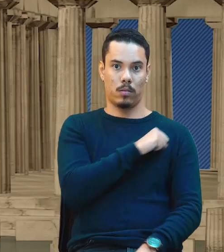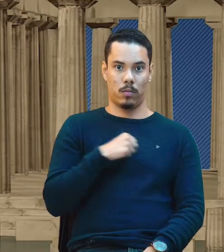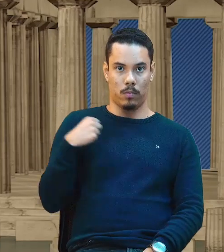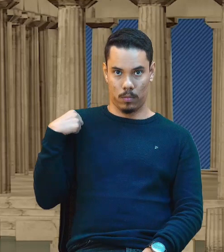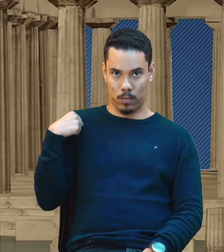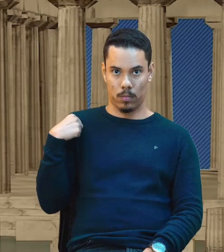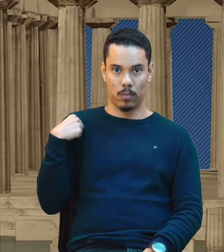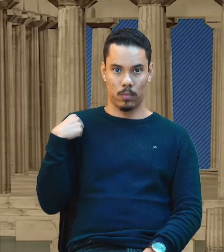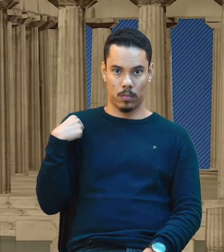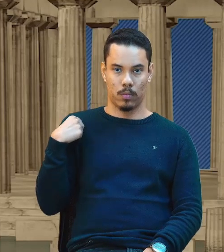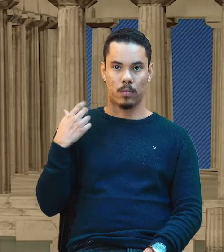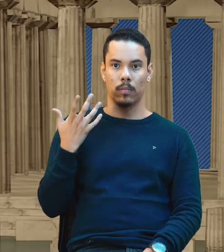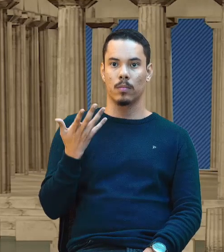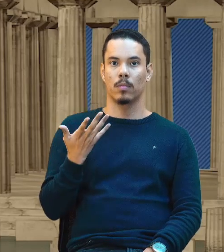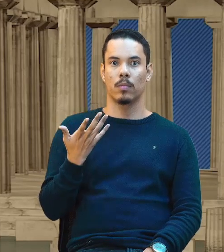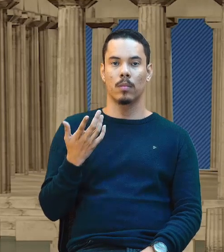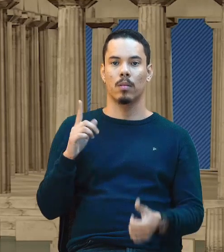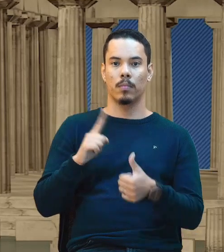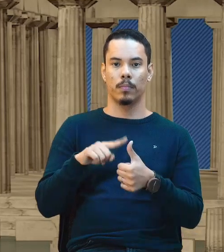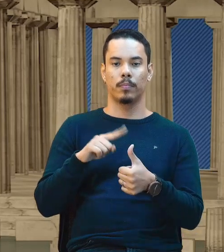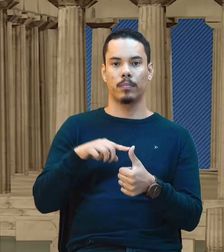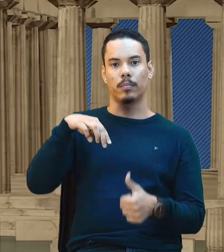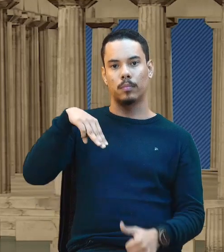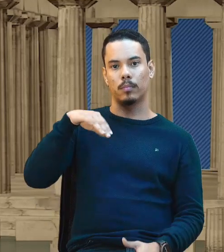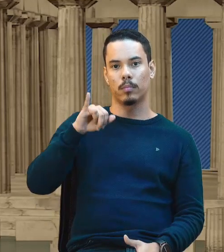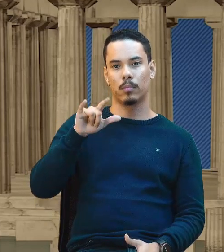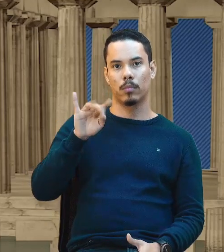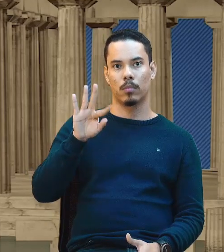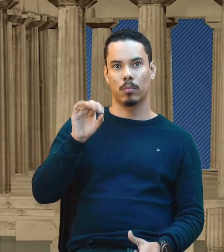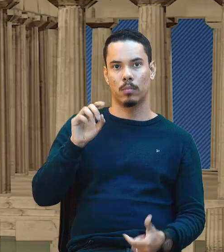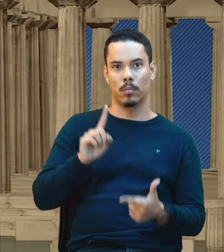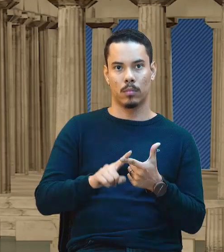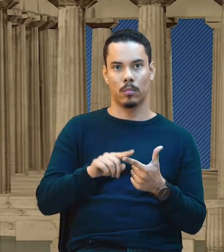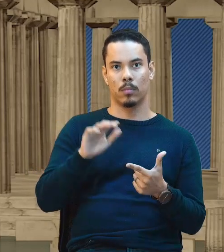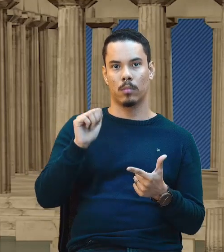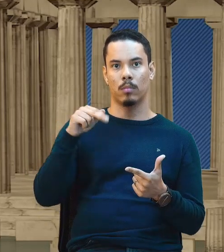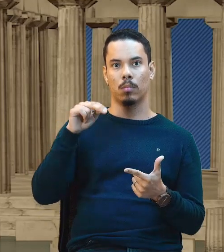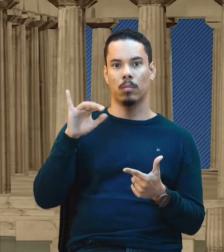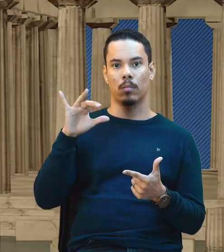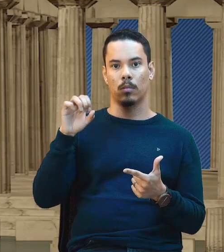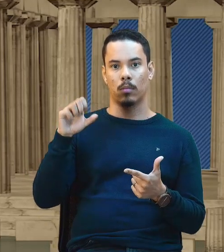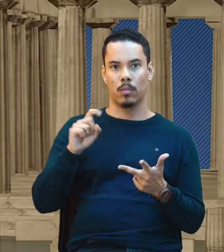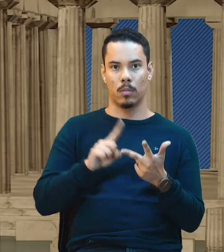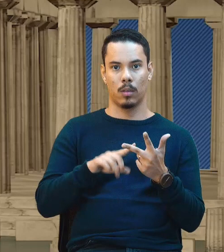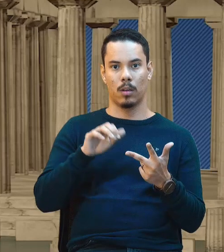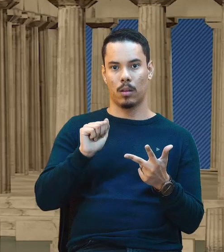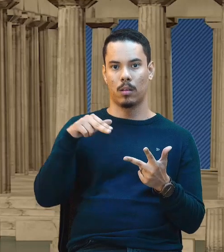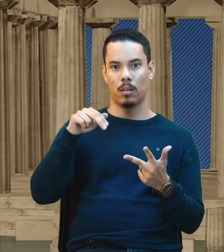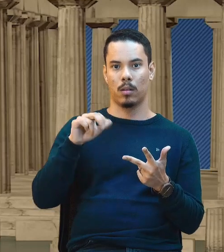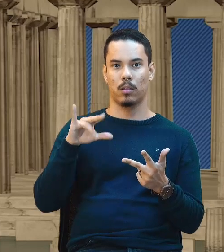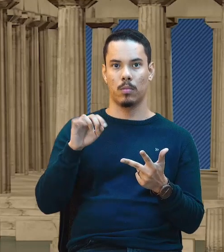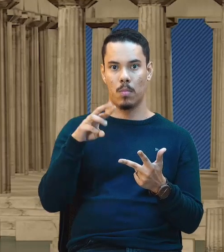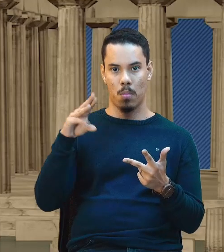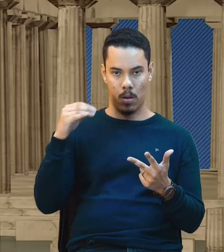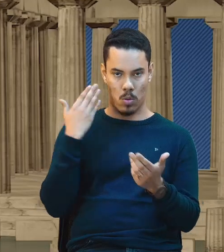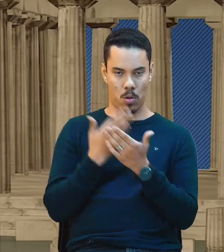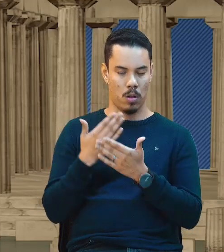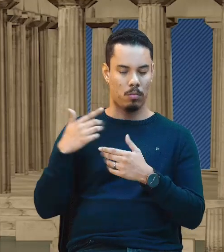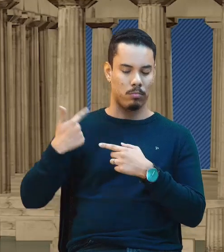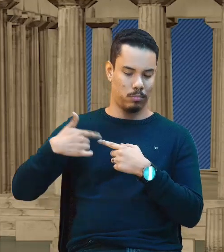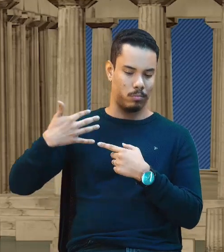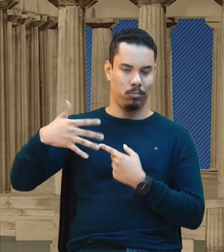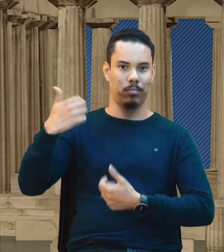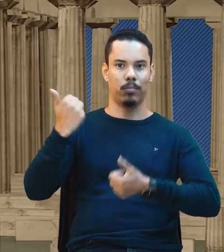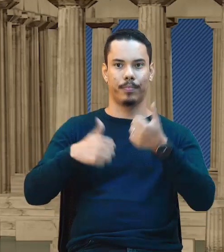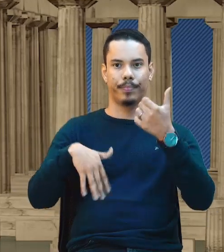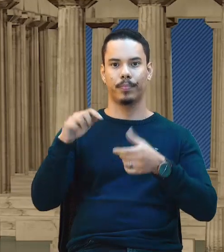dele, Tales de Mileto, Anaxímenes e Anaximandro. Em outra aula a gente vai ver o que